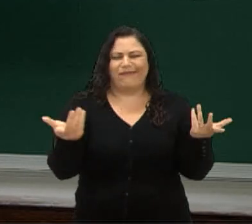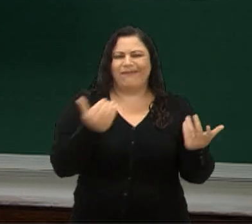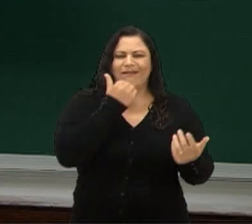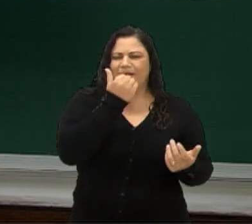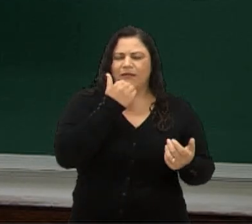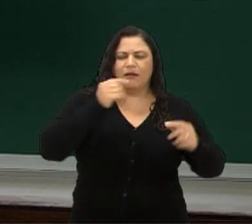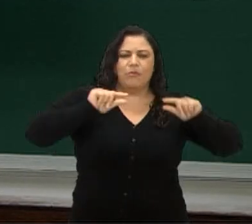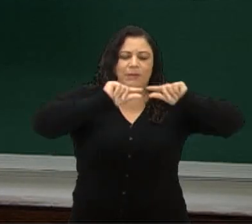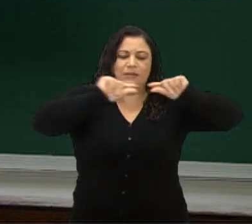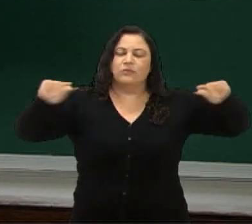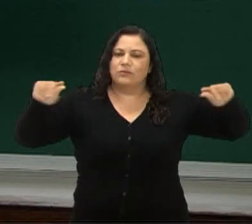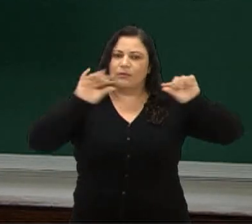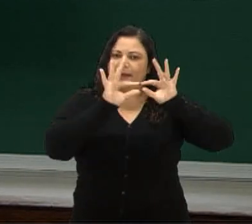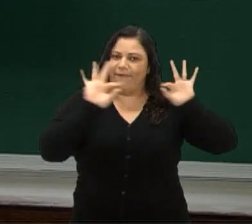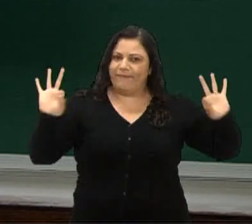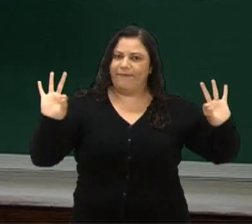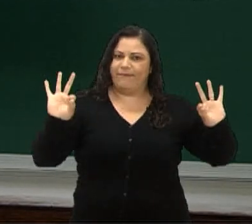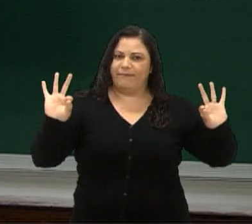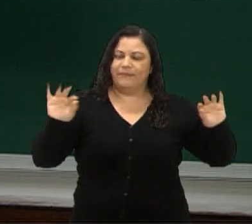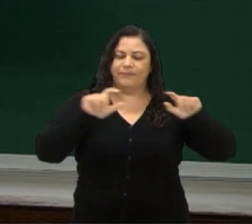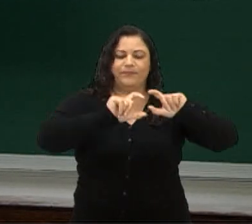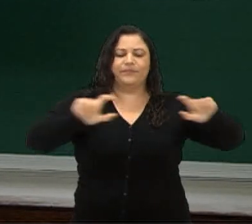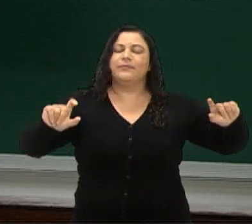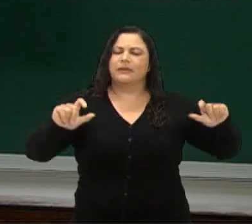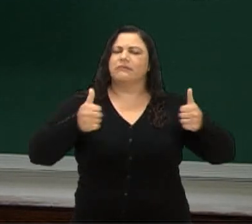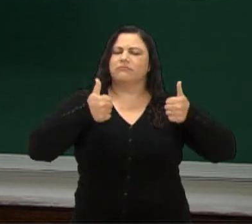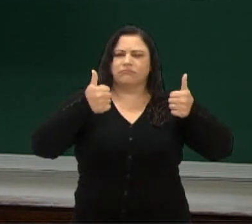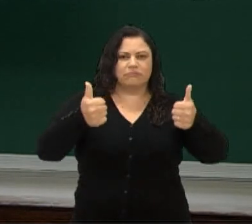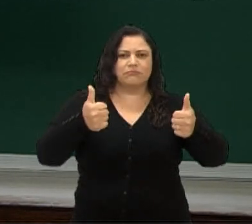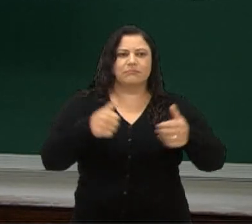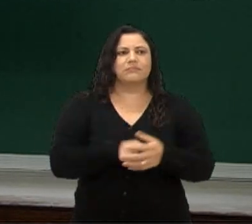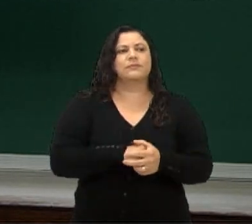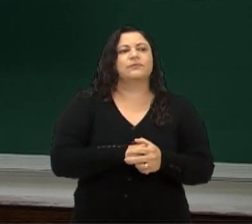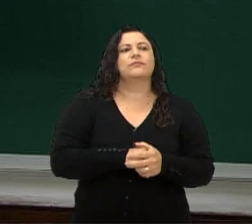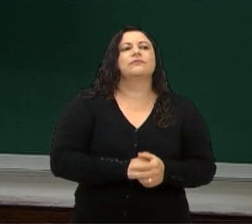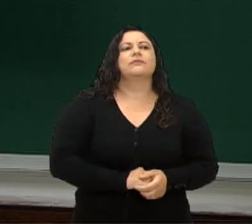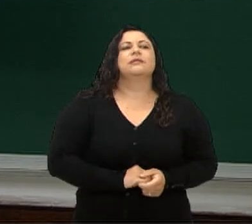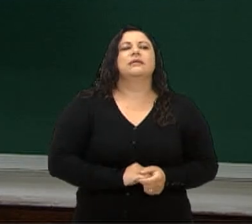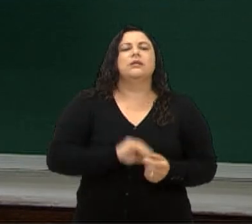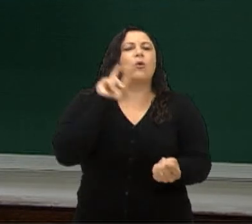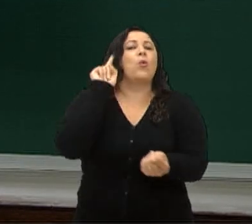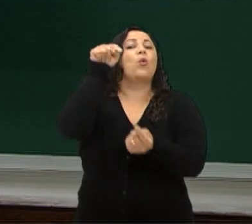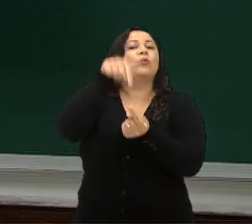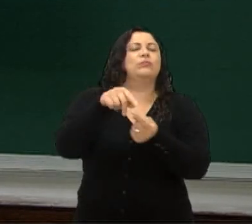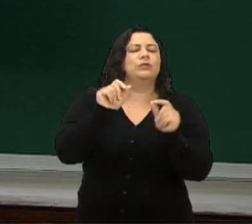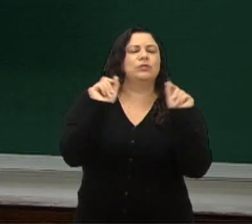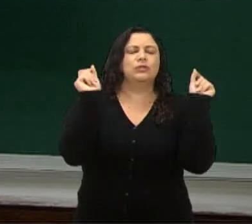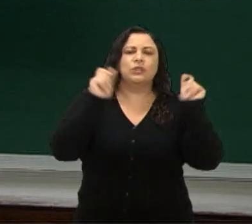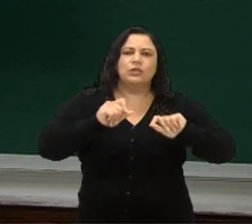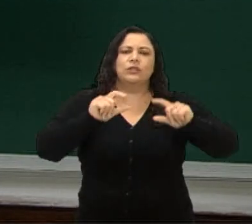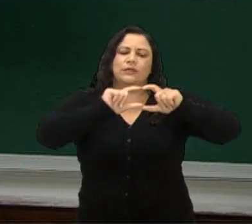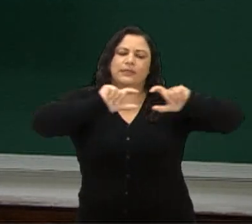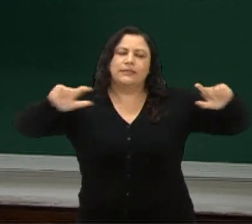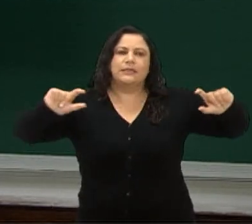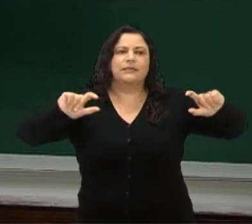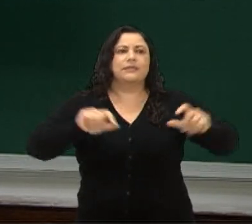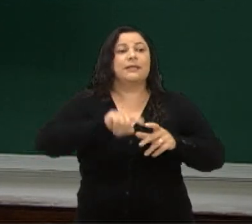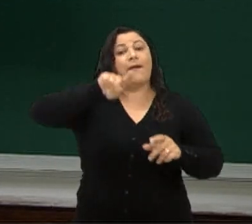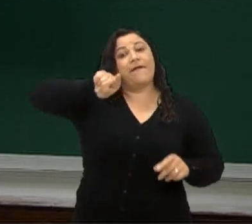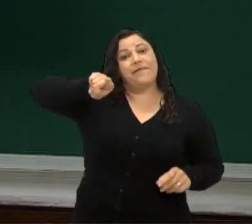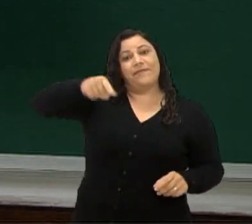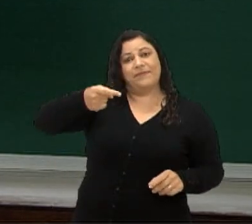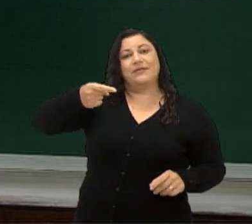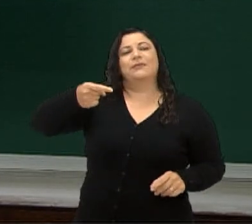explicações a respeito de uma única palavra que está aqui. Então a gente chama isso de oração adjetiva. É o caso o que acontece aqui, ó. Vírgula,